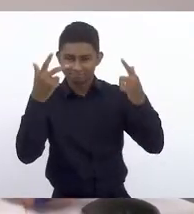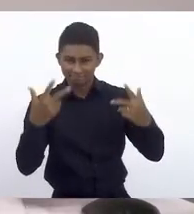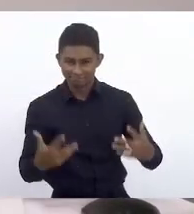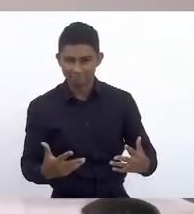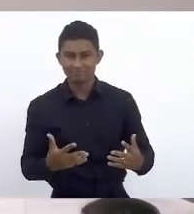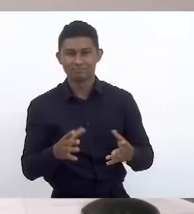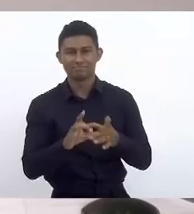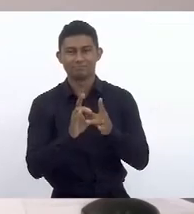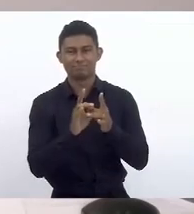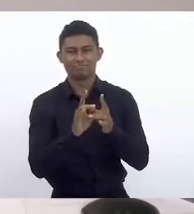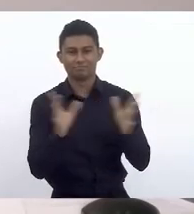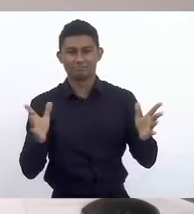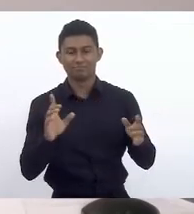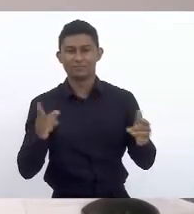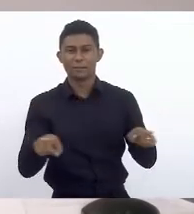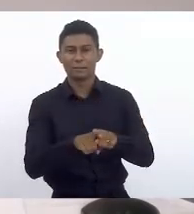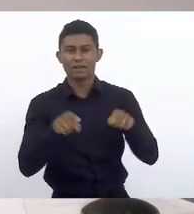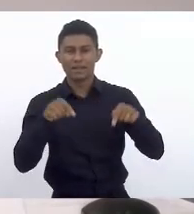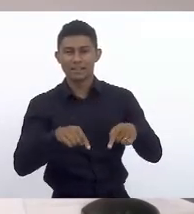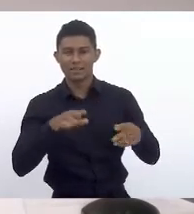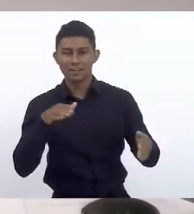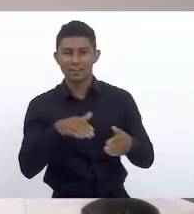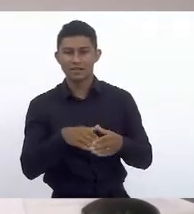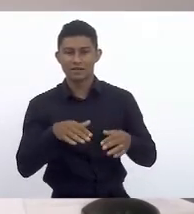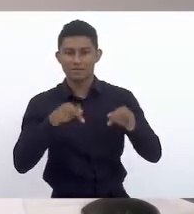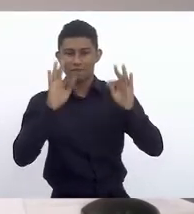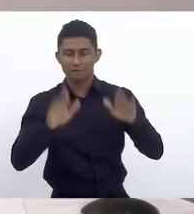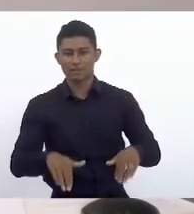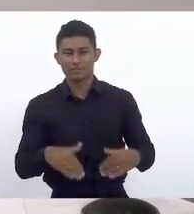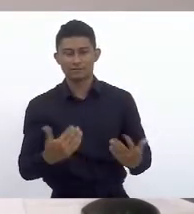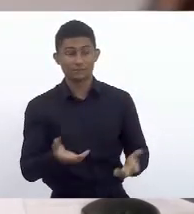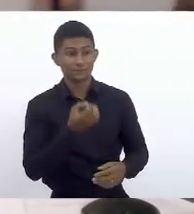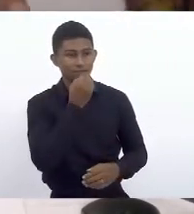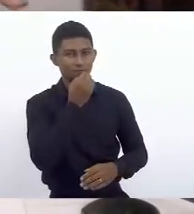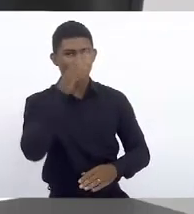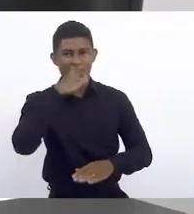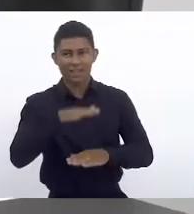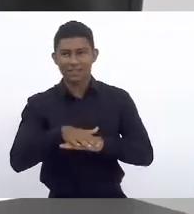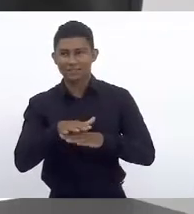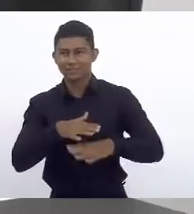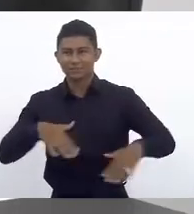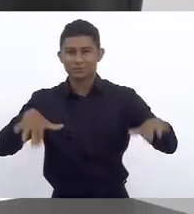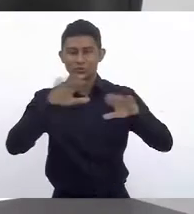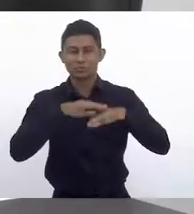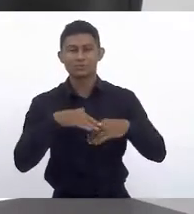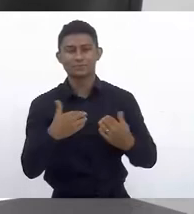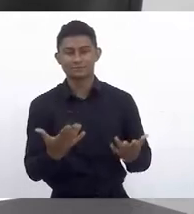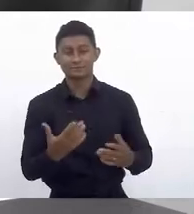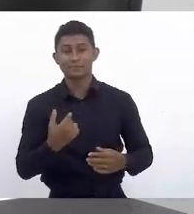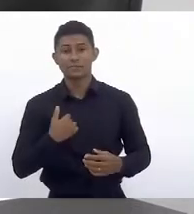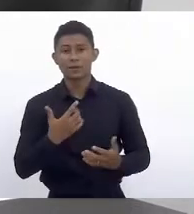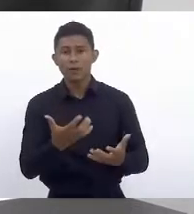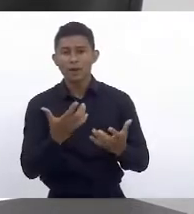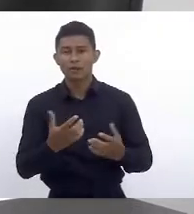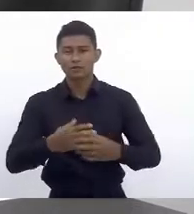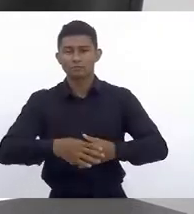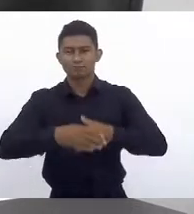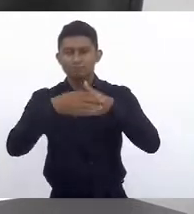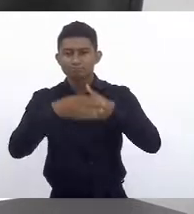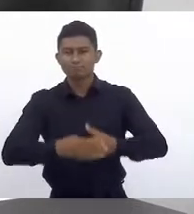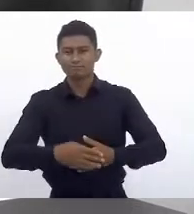que desejar e fazer o encerramento. Bem, boa tarde a todas e todos. Queria saudar aqui a